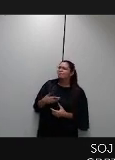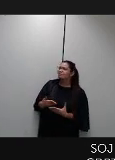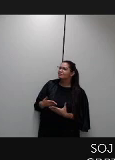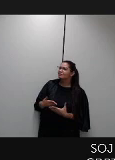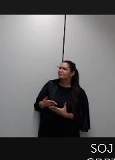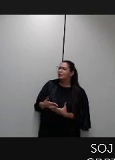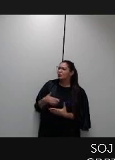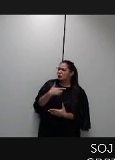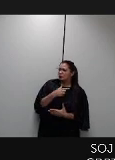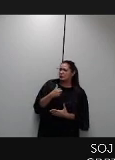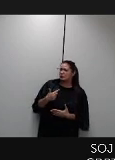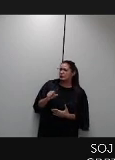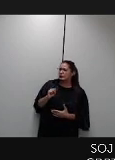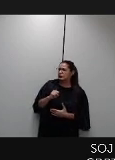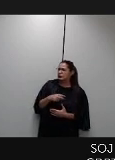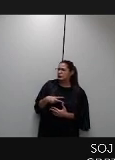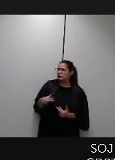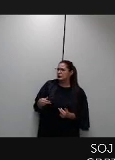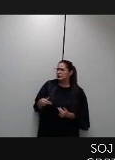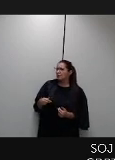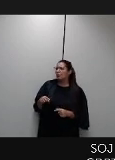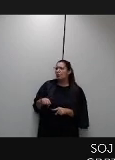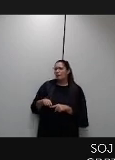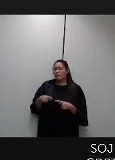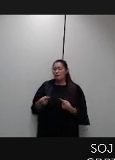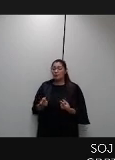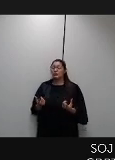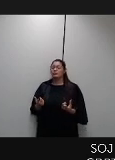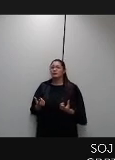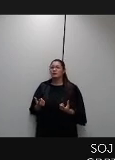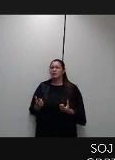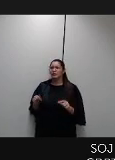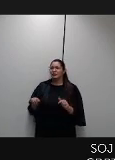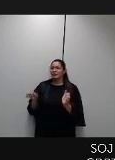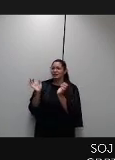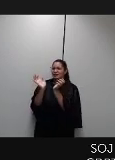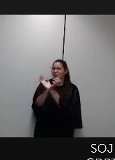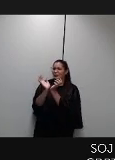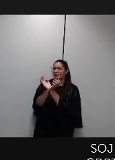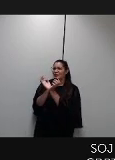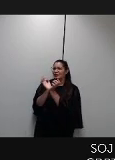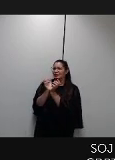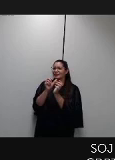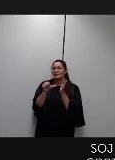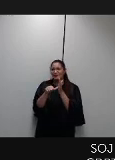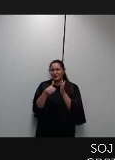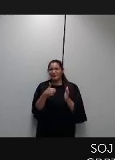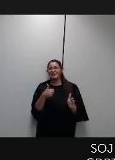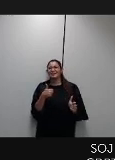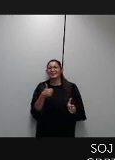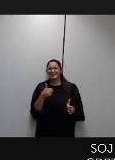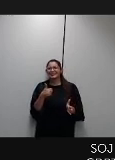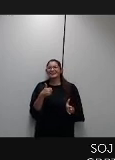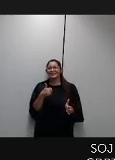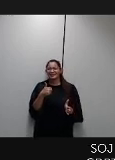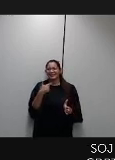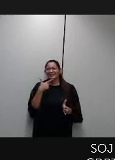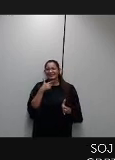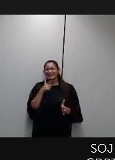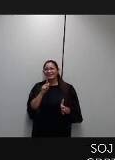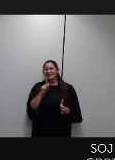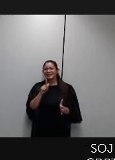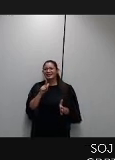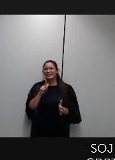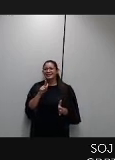coisas não é por acaso e esta tua mãe se chama a primeira o silêncio